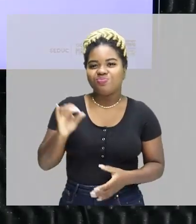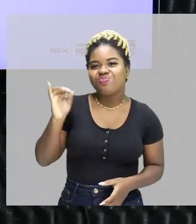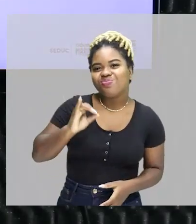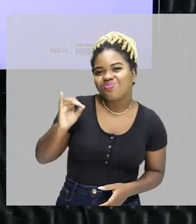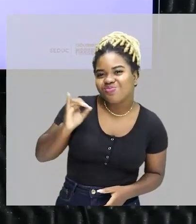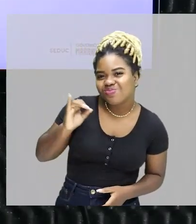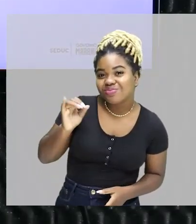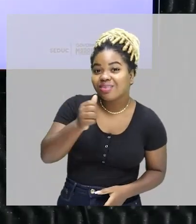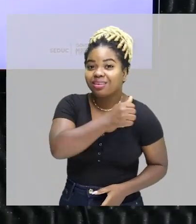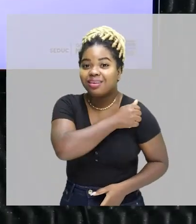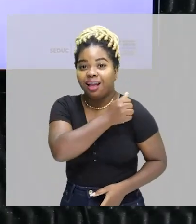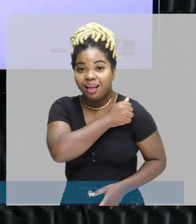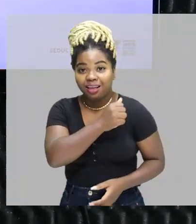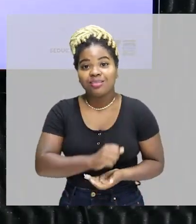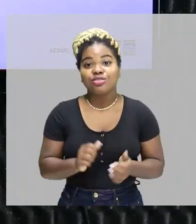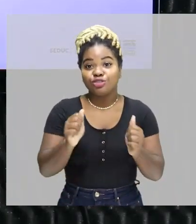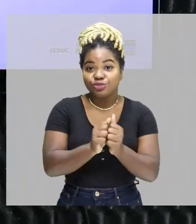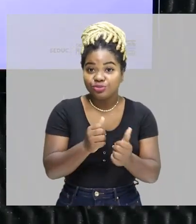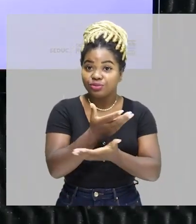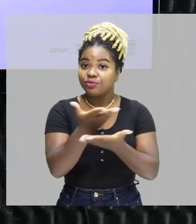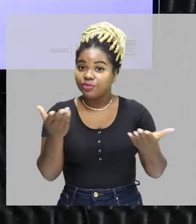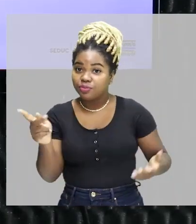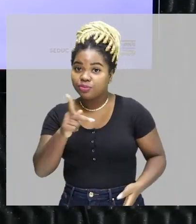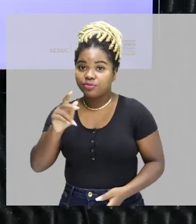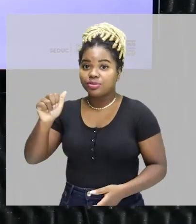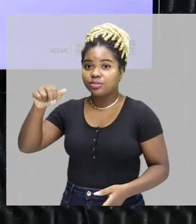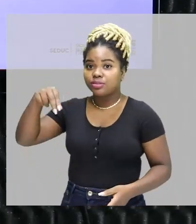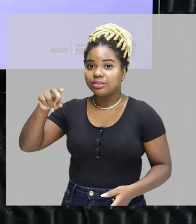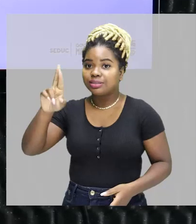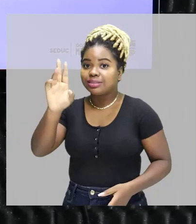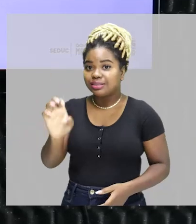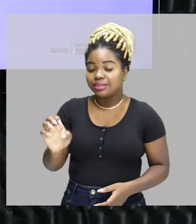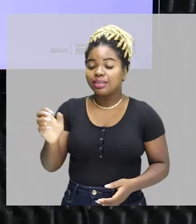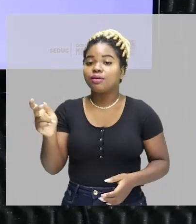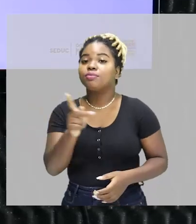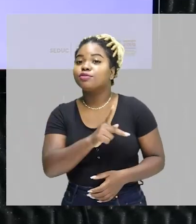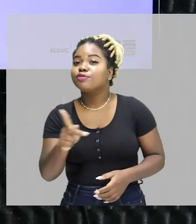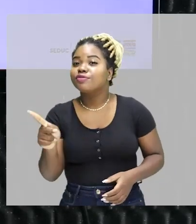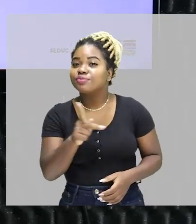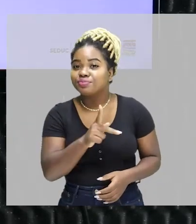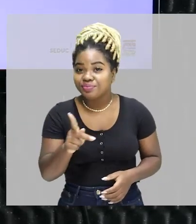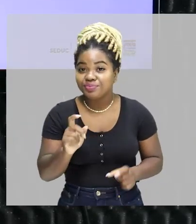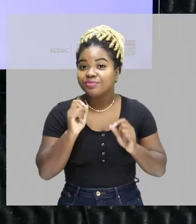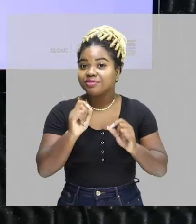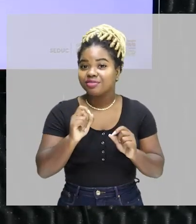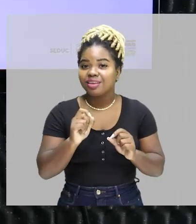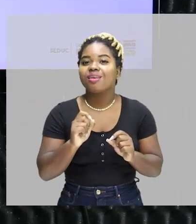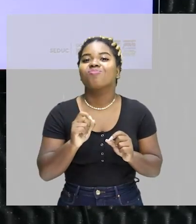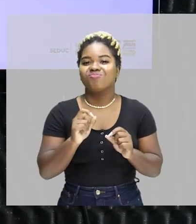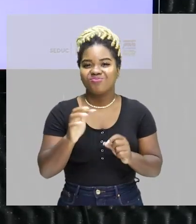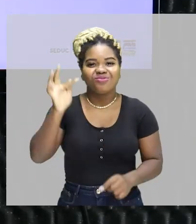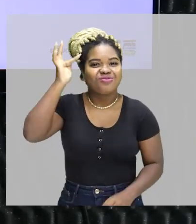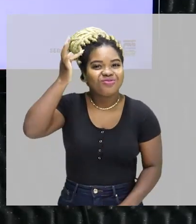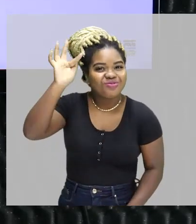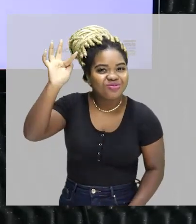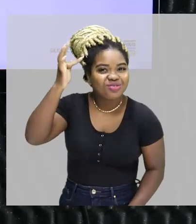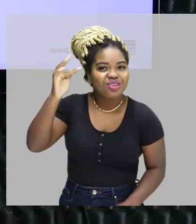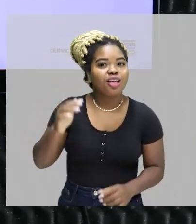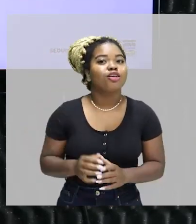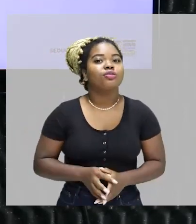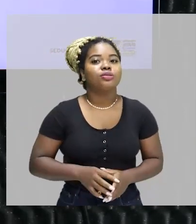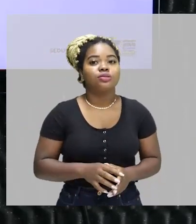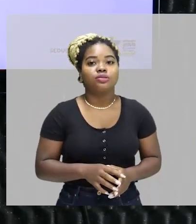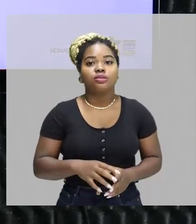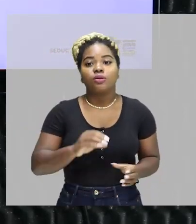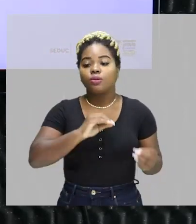Fala, meus queridos alunos, mais uma vez com vocês aqui, professor André Luiz, de Filosofia, trazendo para vocês alguns conteúdos muito importantes na